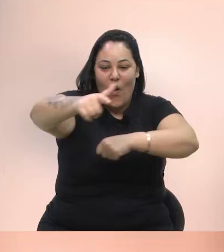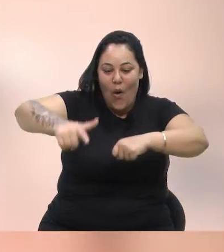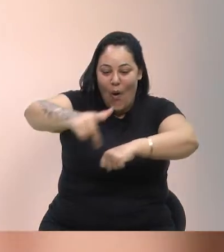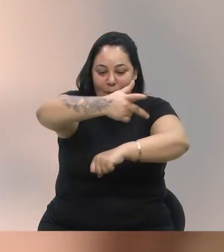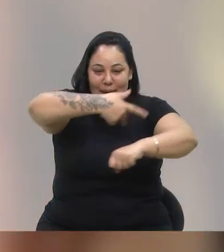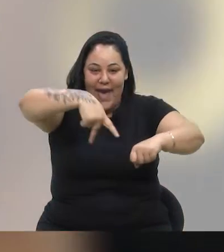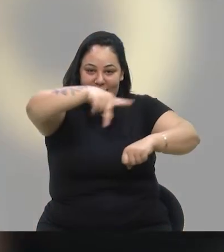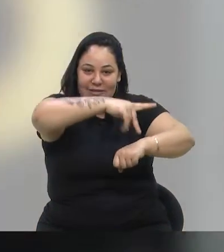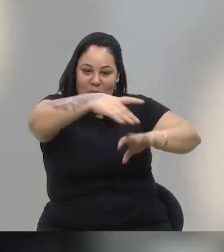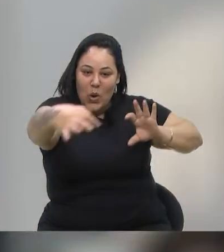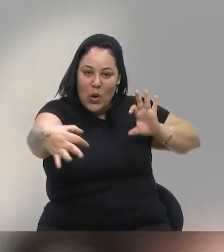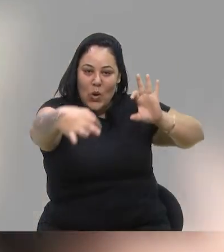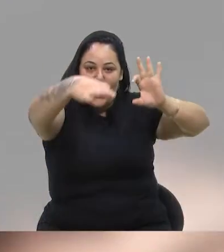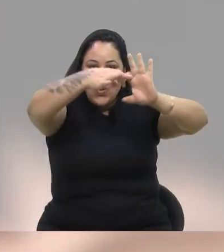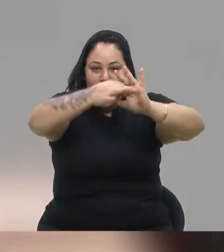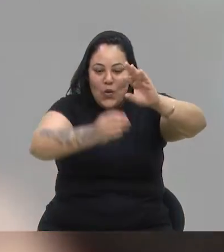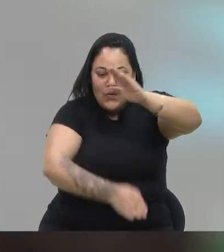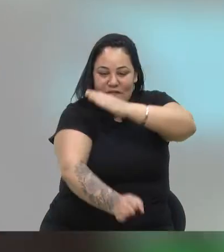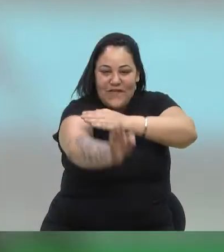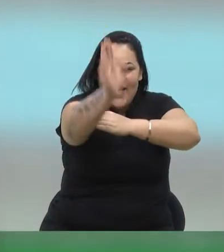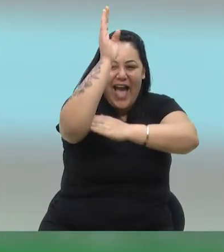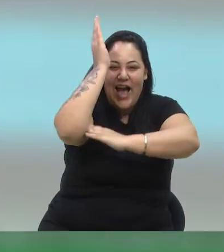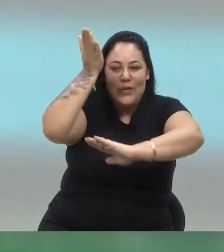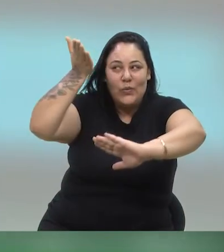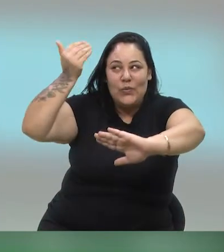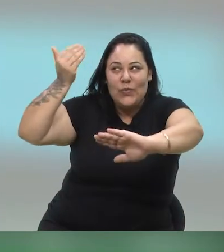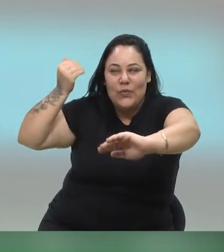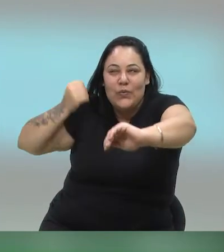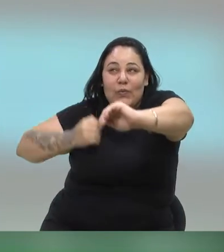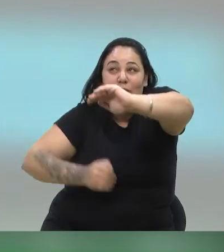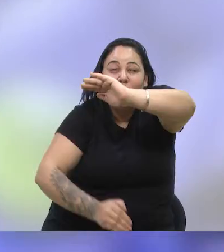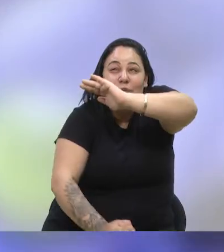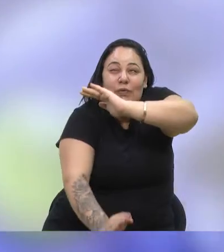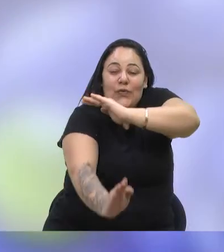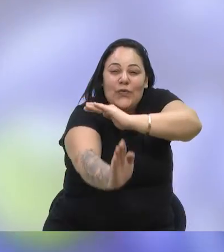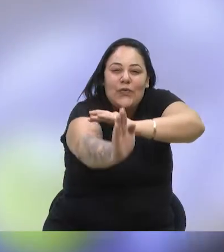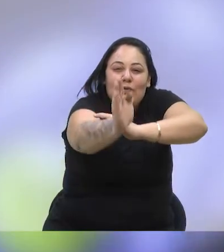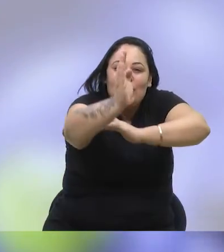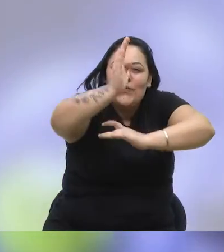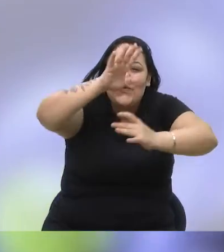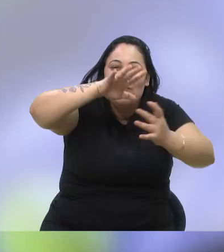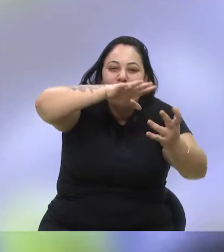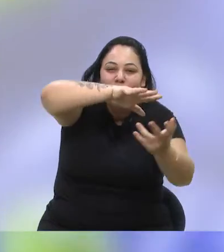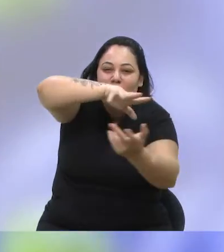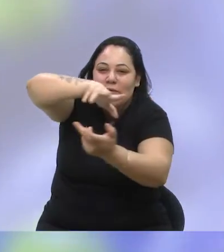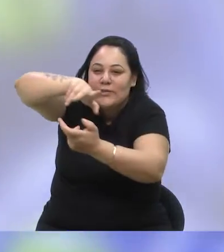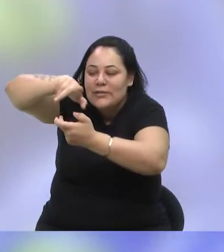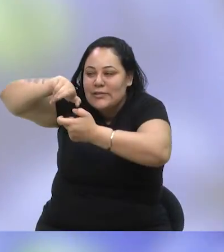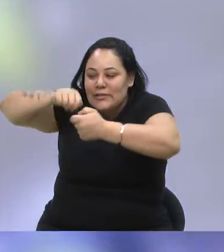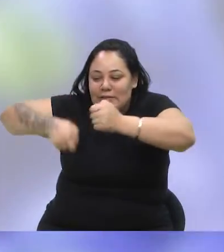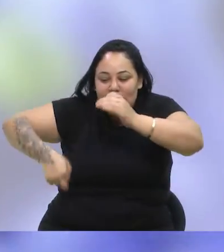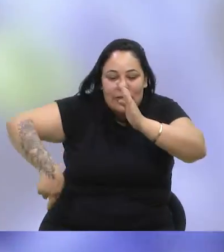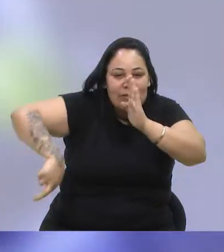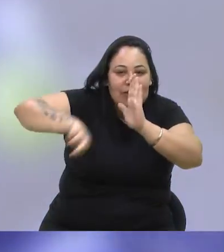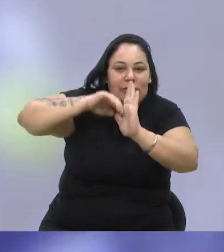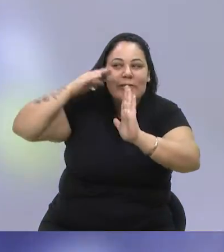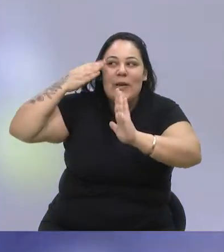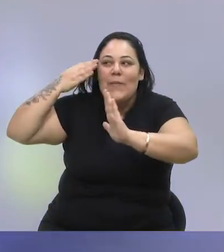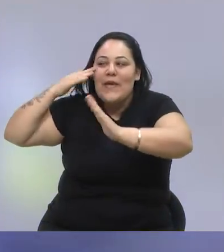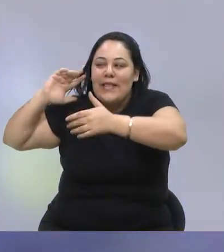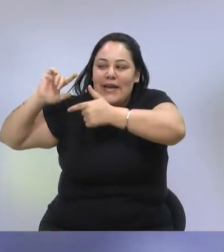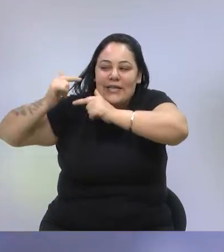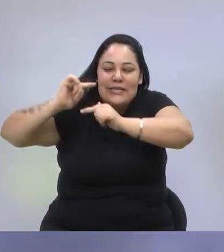outros países e nessa interface entre viagens no tempo e no espaço, a gente vai resgatando saberes